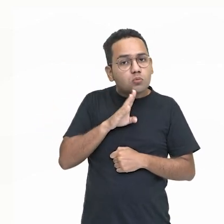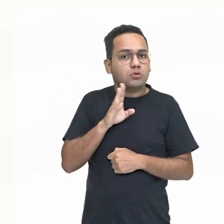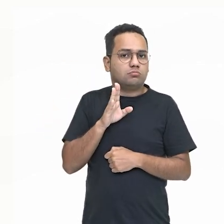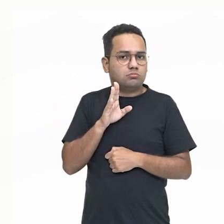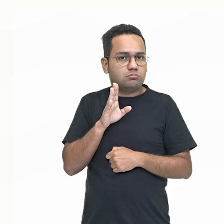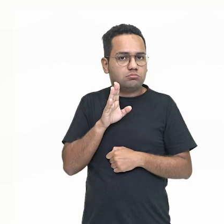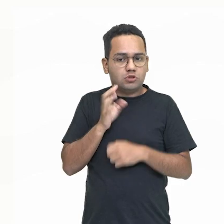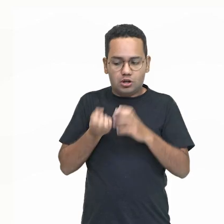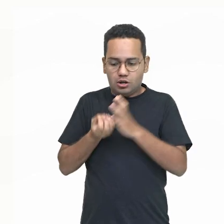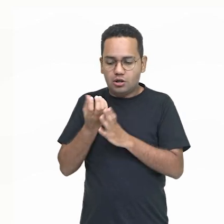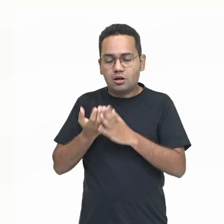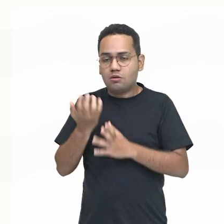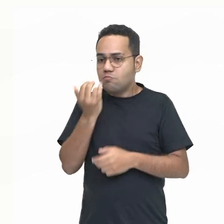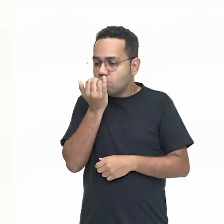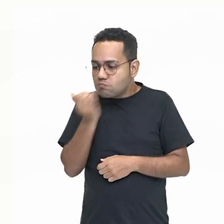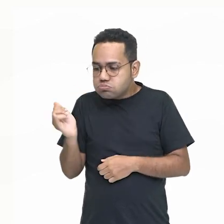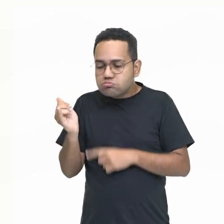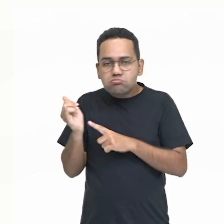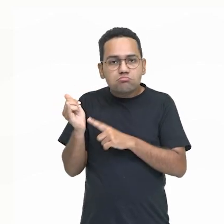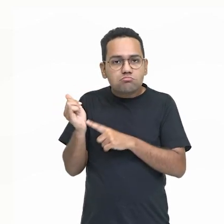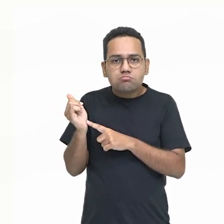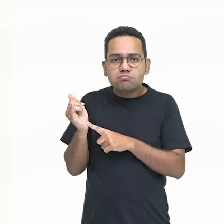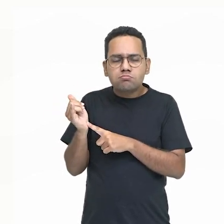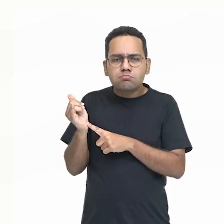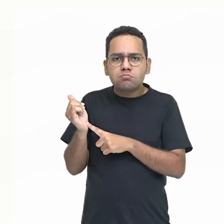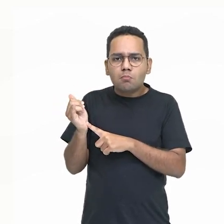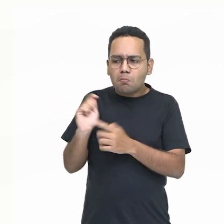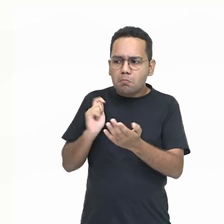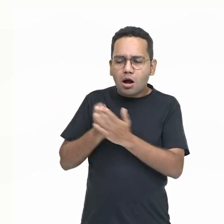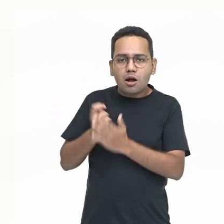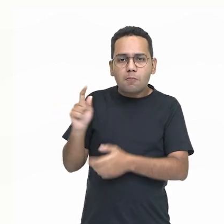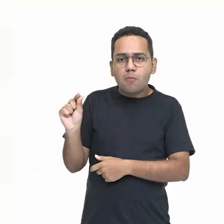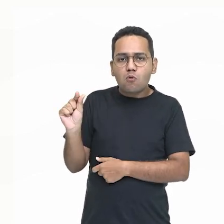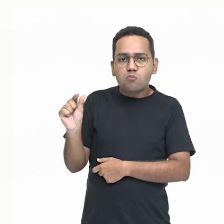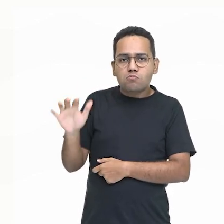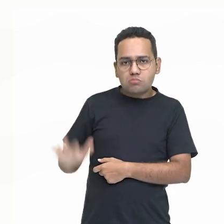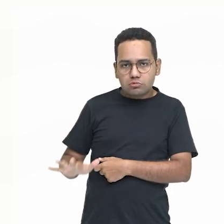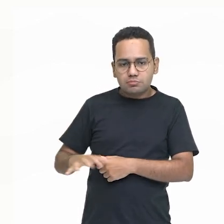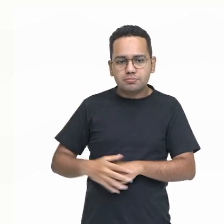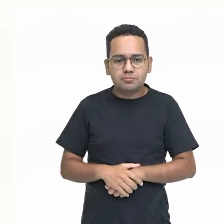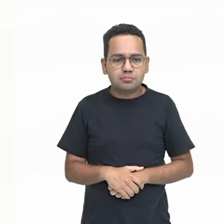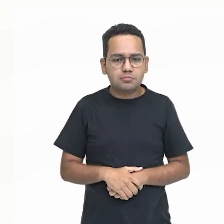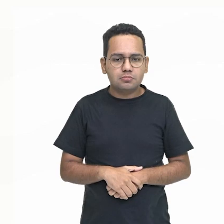barata. Ela pode gerar economia até